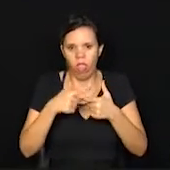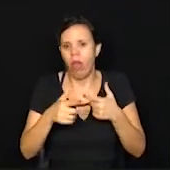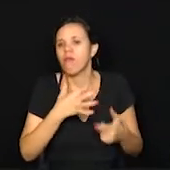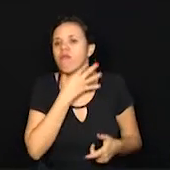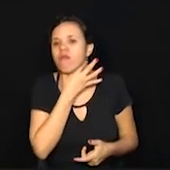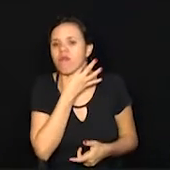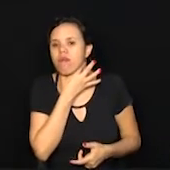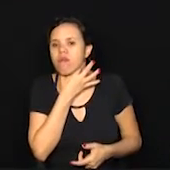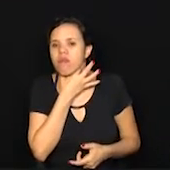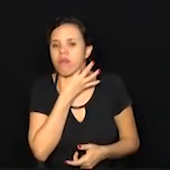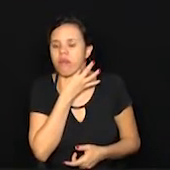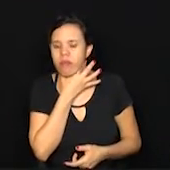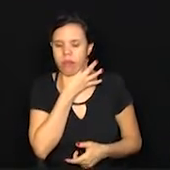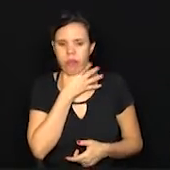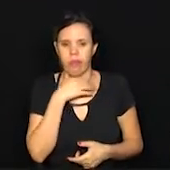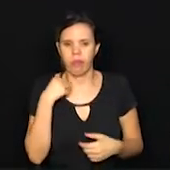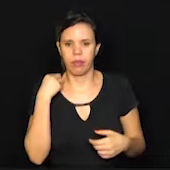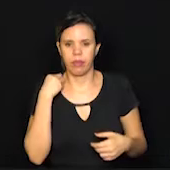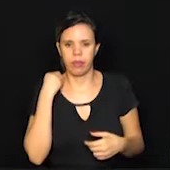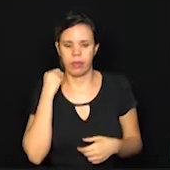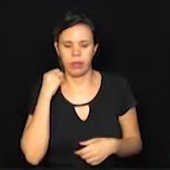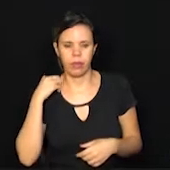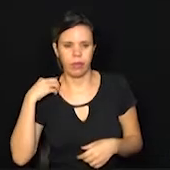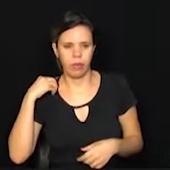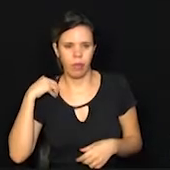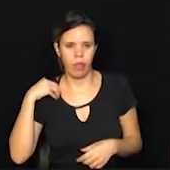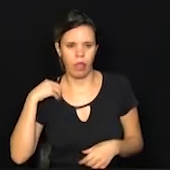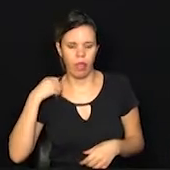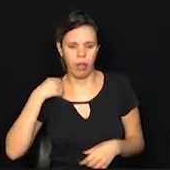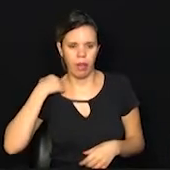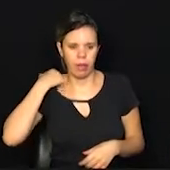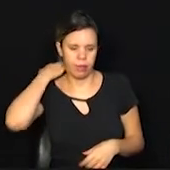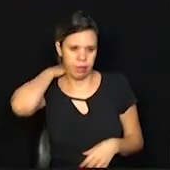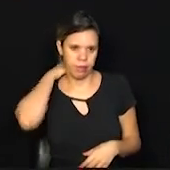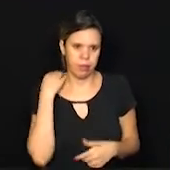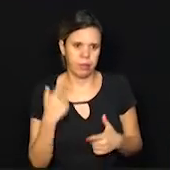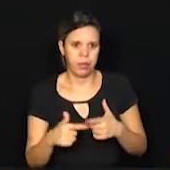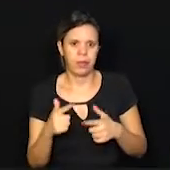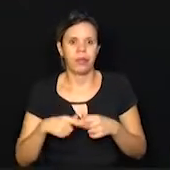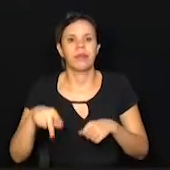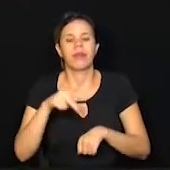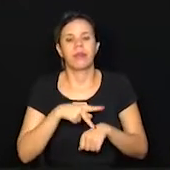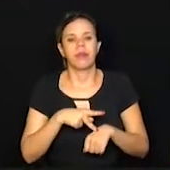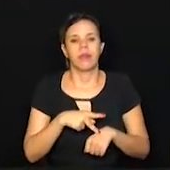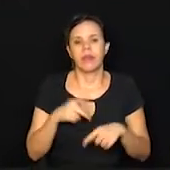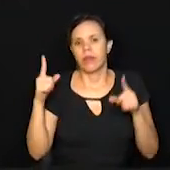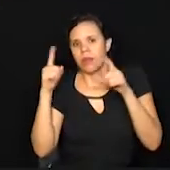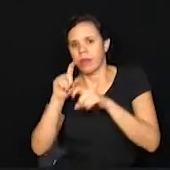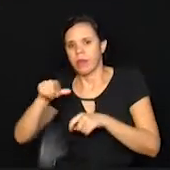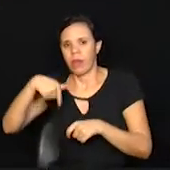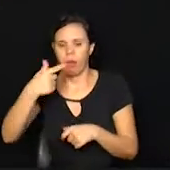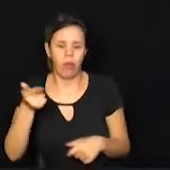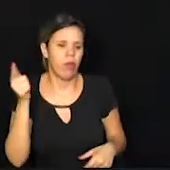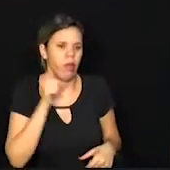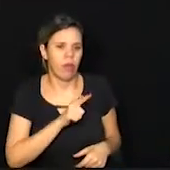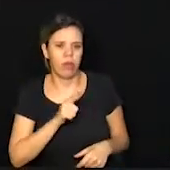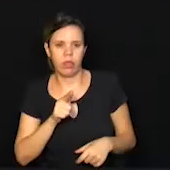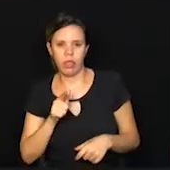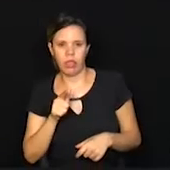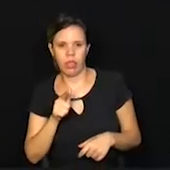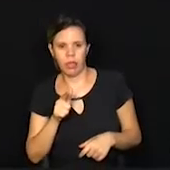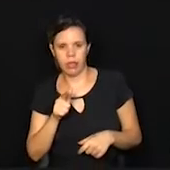é a ditadura é quando começa a situação do país a complexa depois eles conseguem